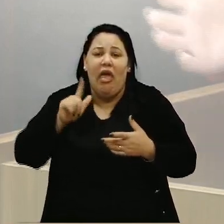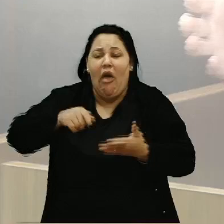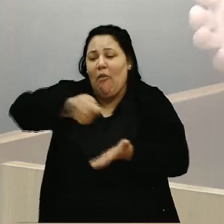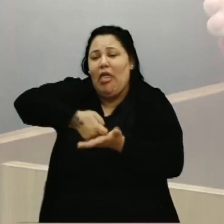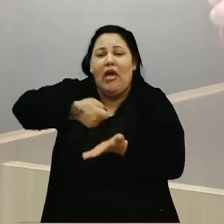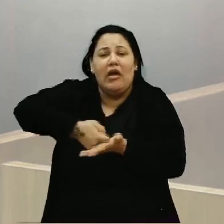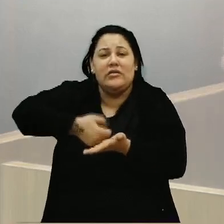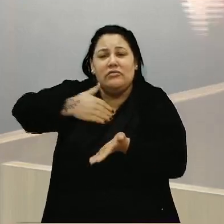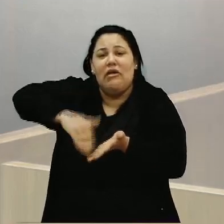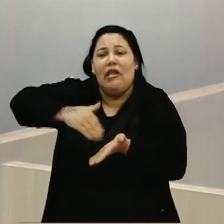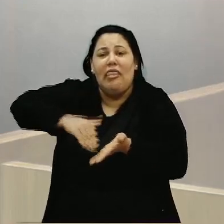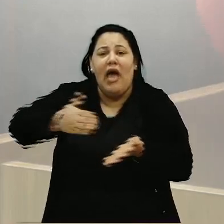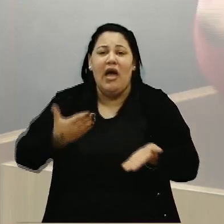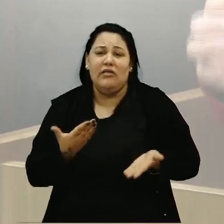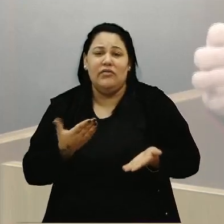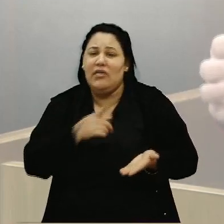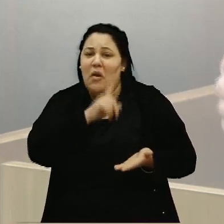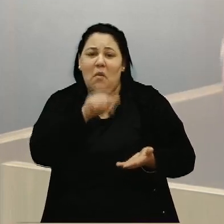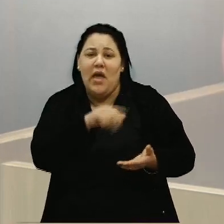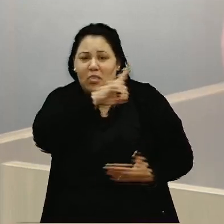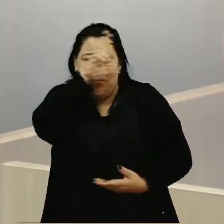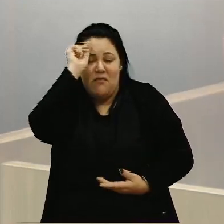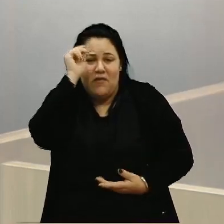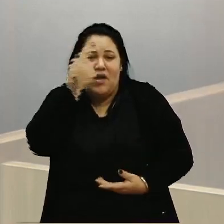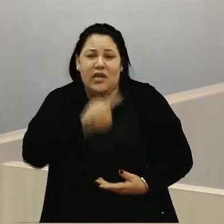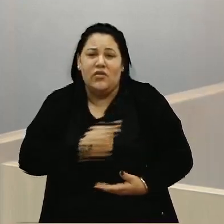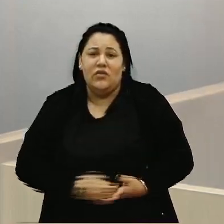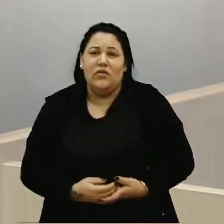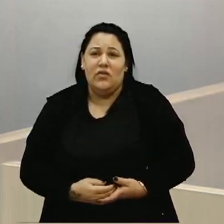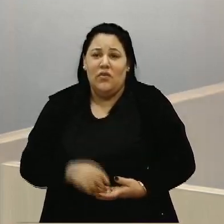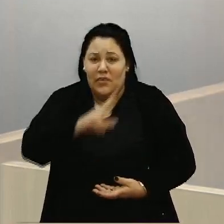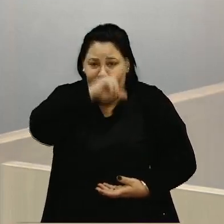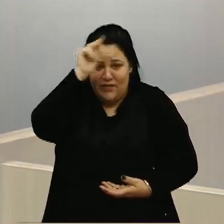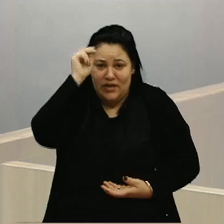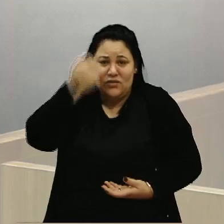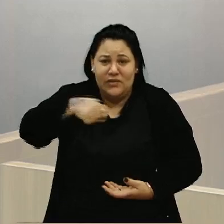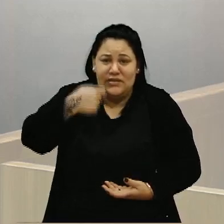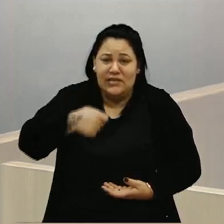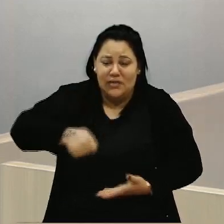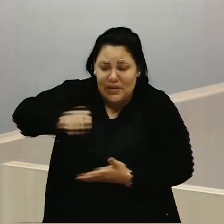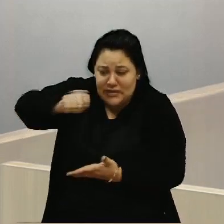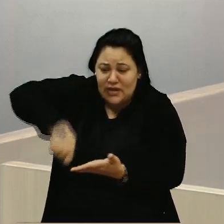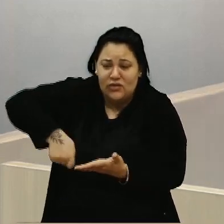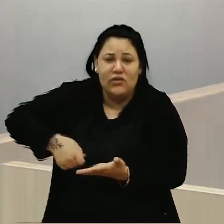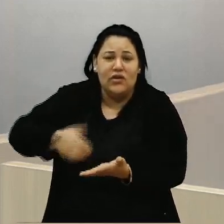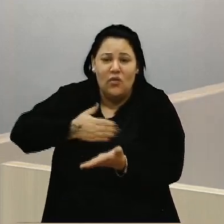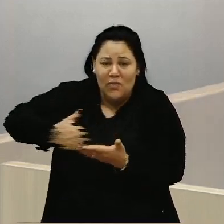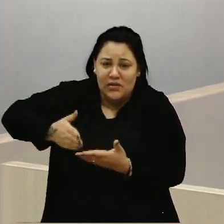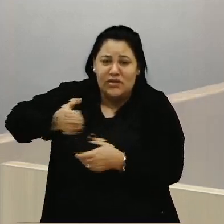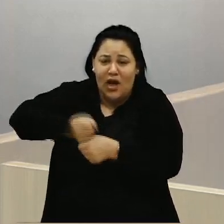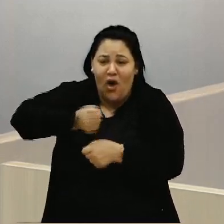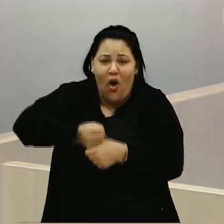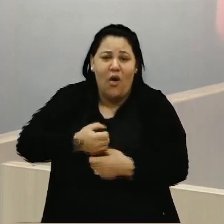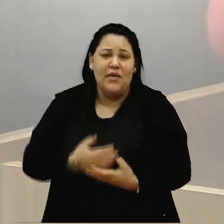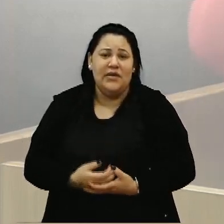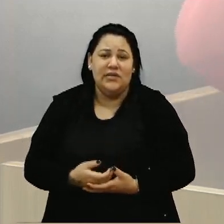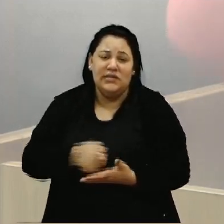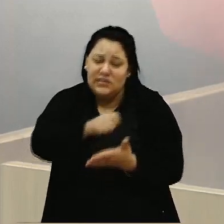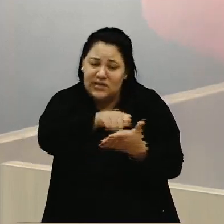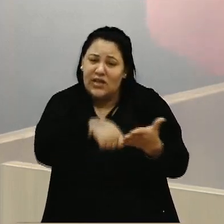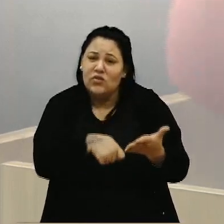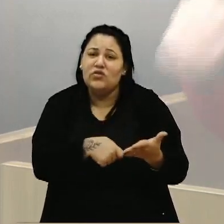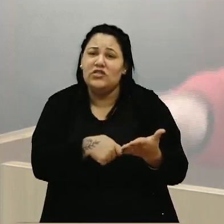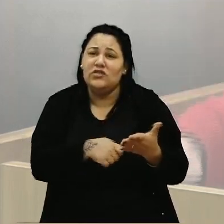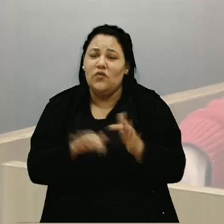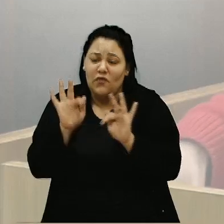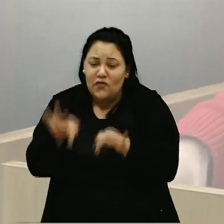que é de secretários, não é do prefeito estar lá. O prefeito tem que estar, por exemplo, numa assinatura de início de uma obra, numa assinatura de